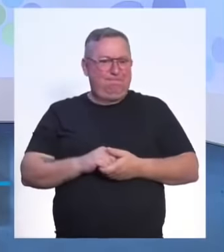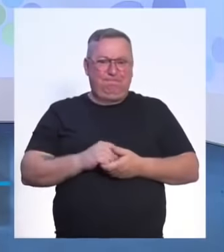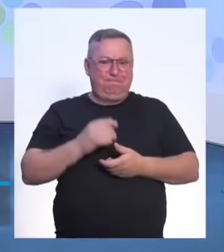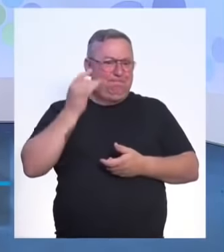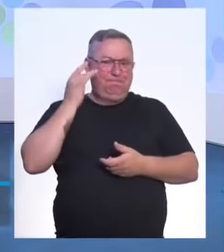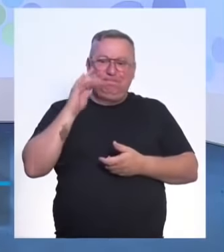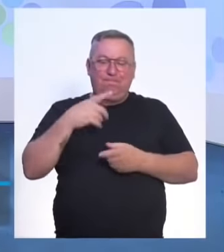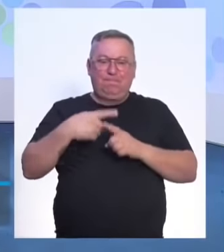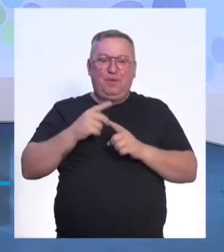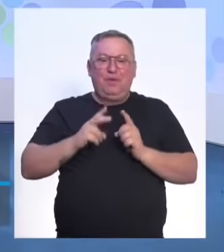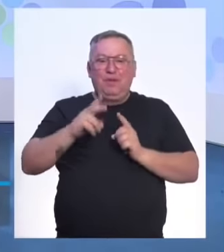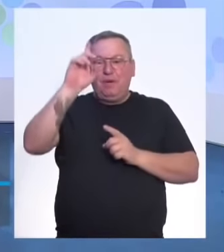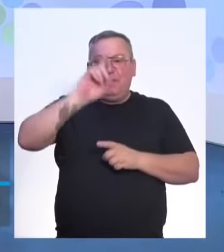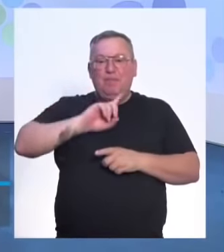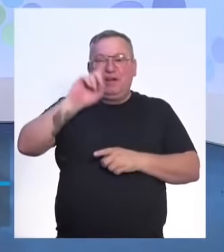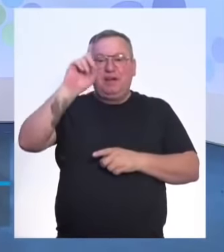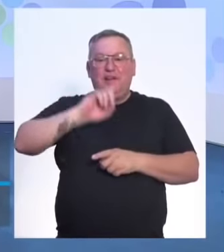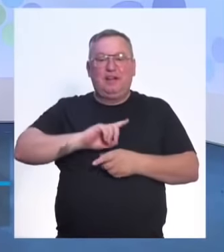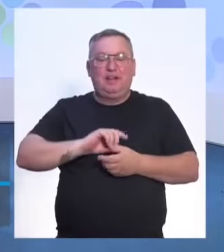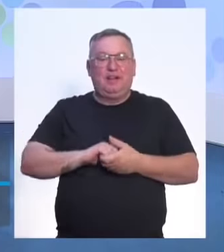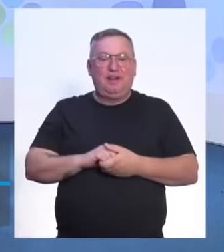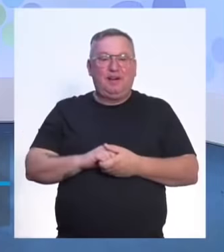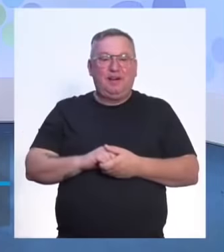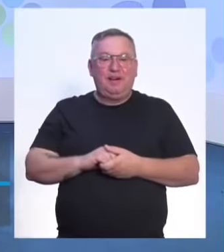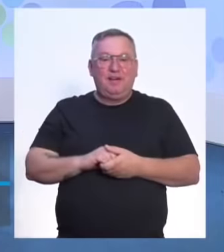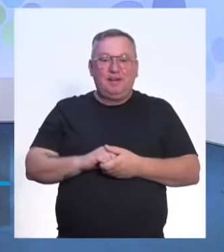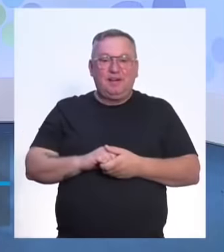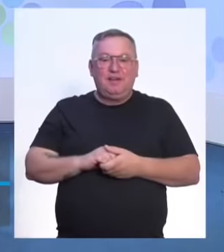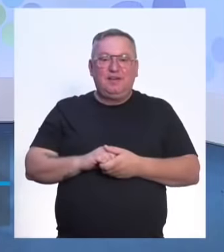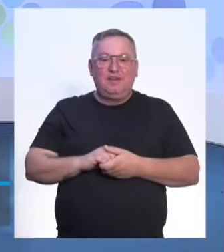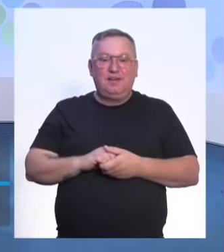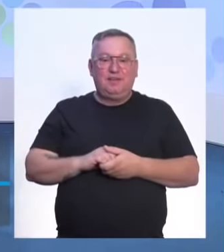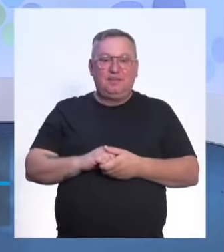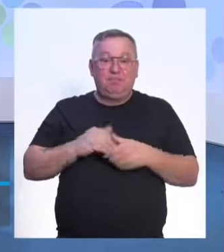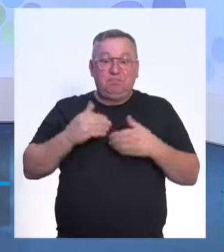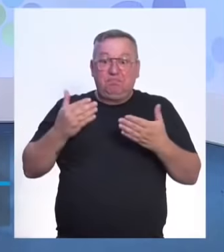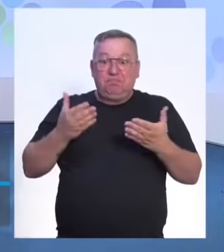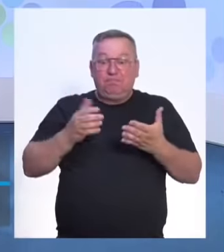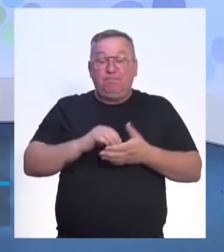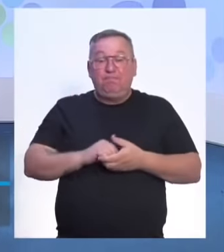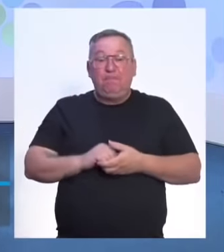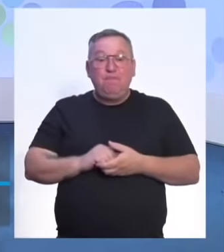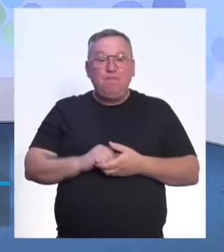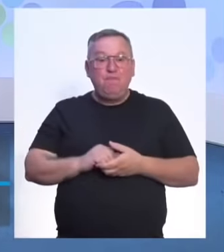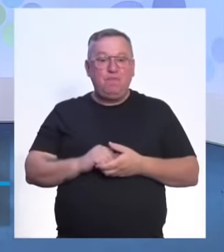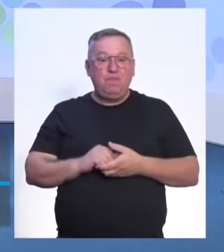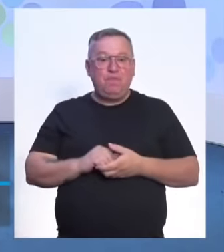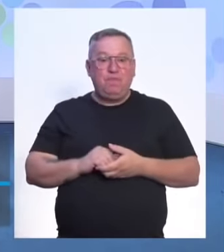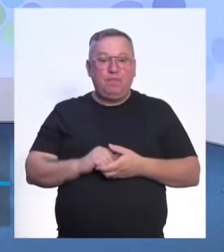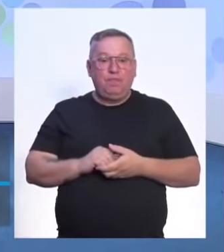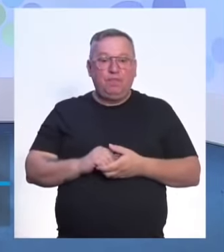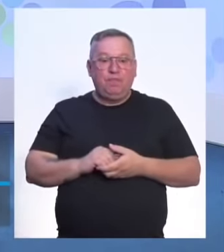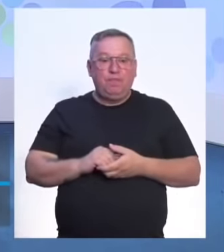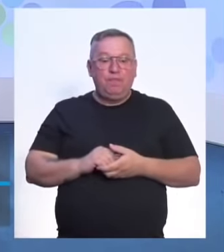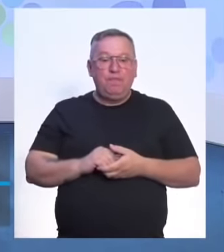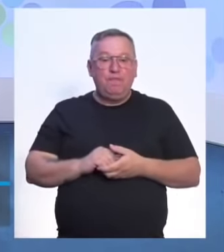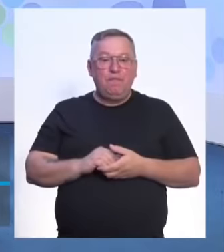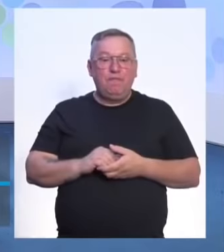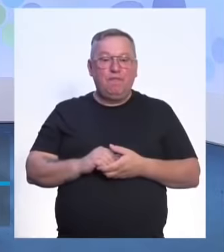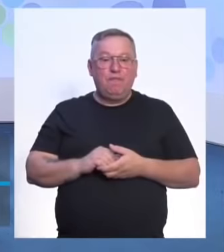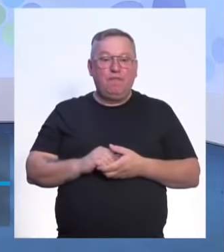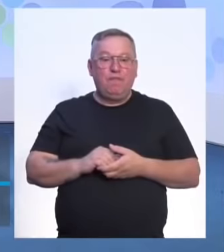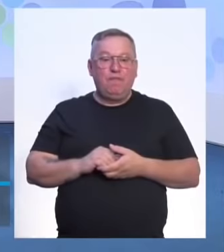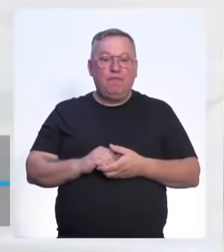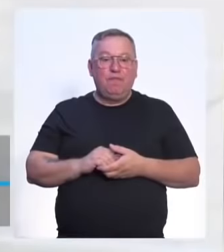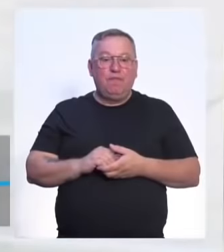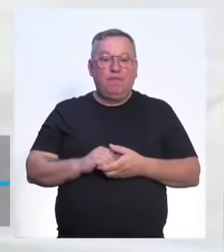Eu também não, me veio essa curiosidade. Para se destacar, talvez? Talvez. É, destacar aí com o preto. Beleza?